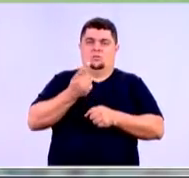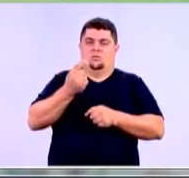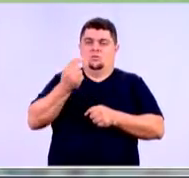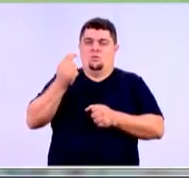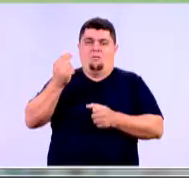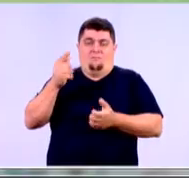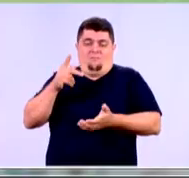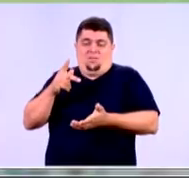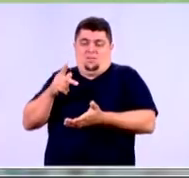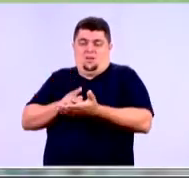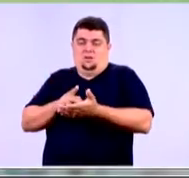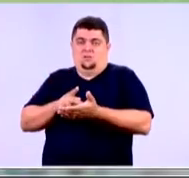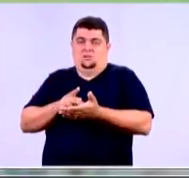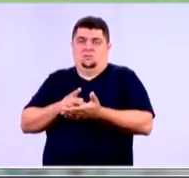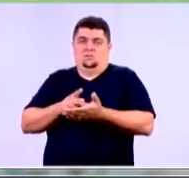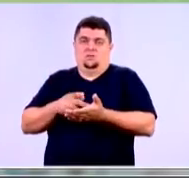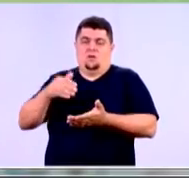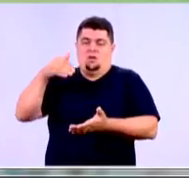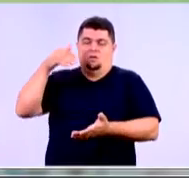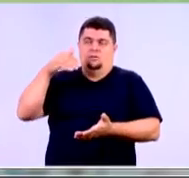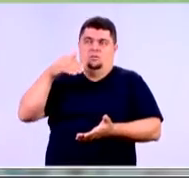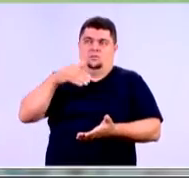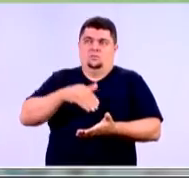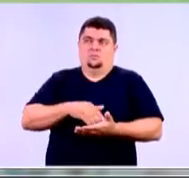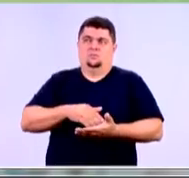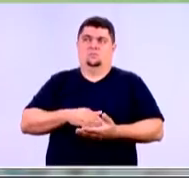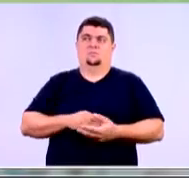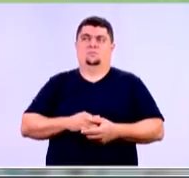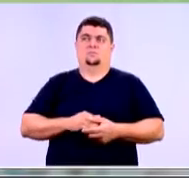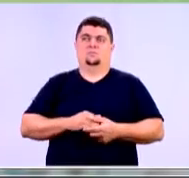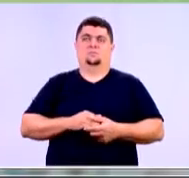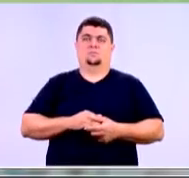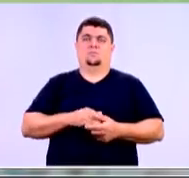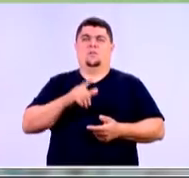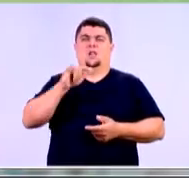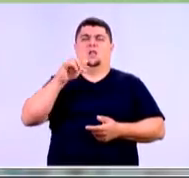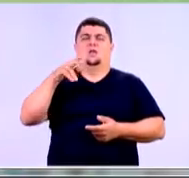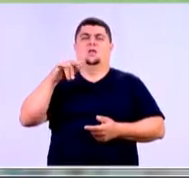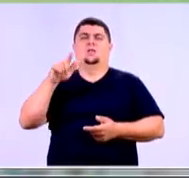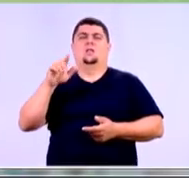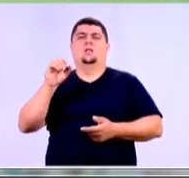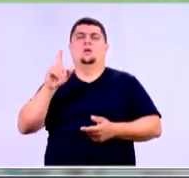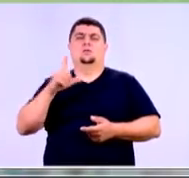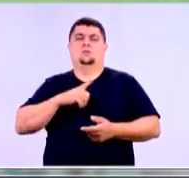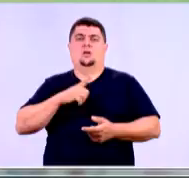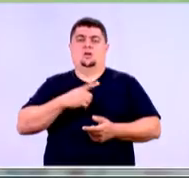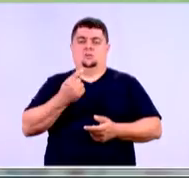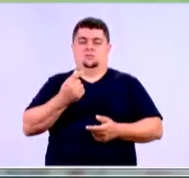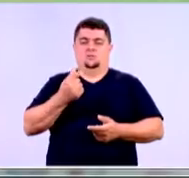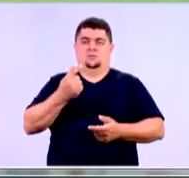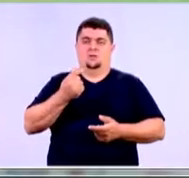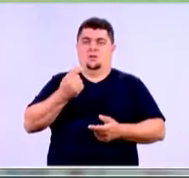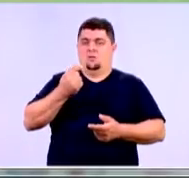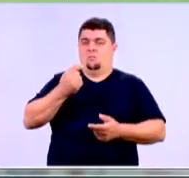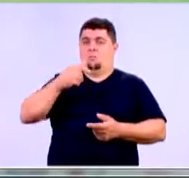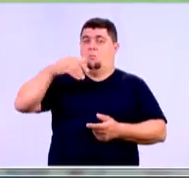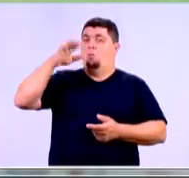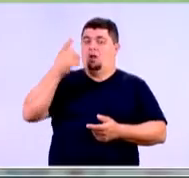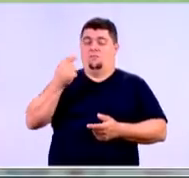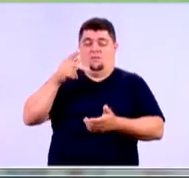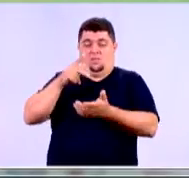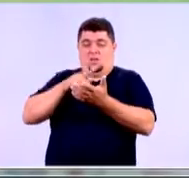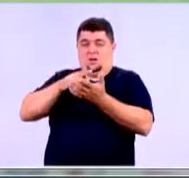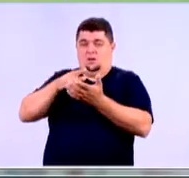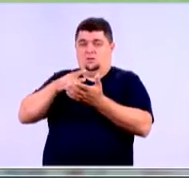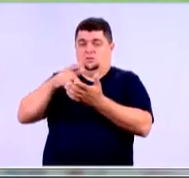que é o disponível. Professor, vamos relembrar o conceito? O que o senhor falou para a gente que é a liquidez? Isso, do mais líquido para o menos líquido. Qual o